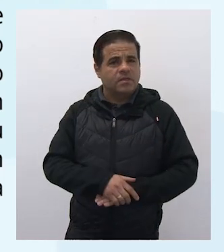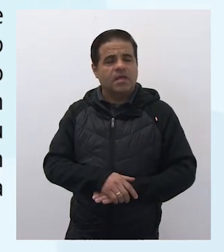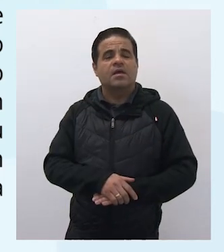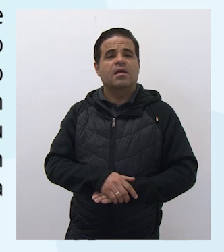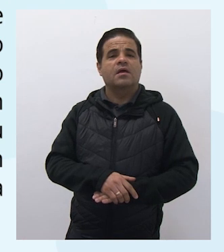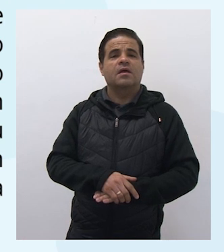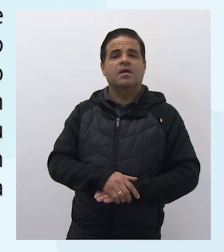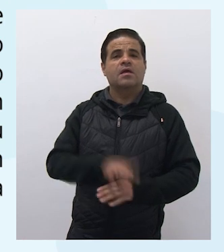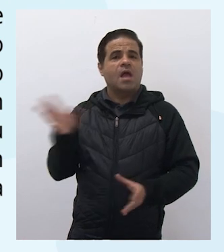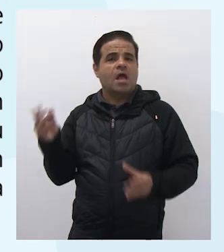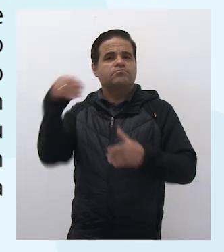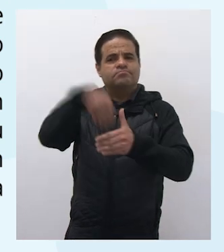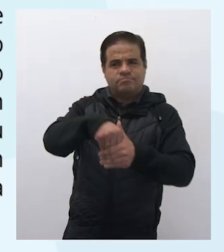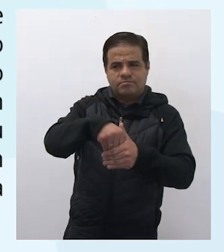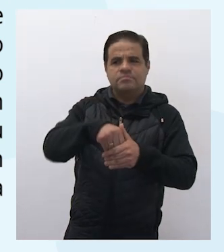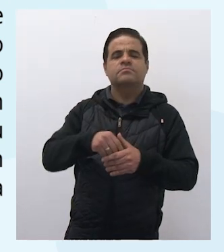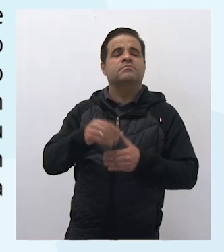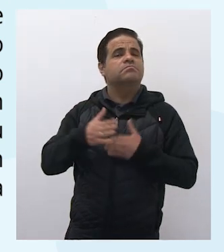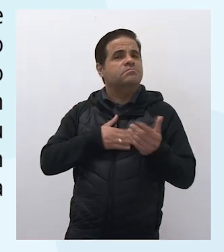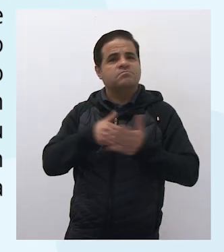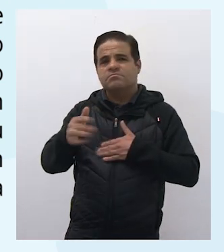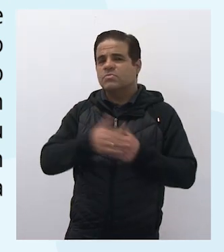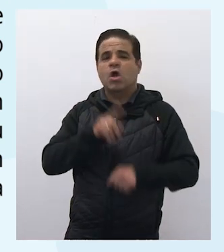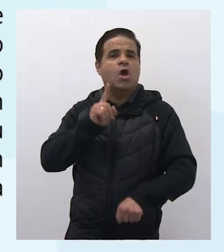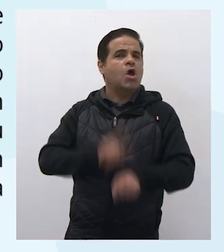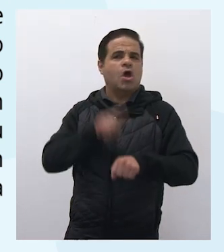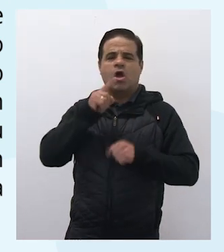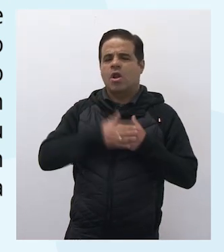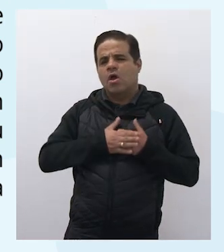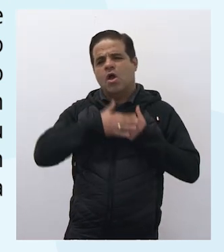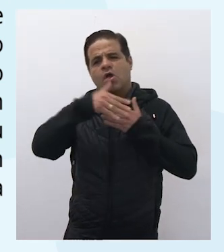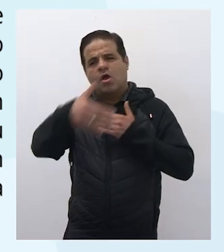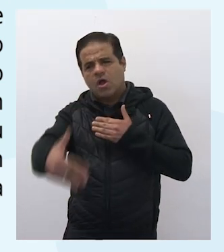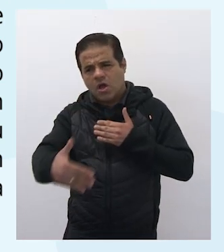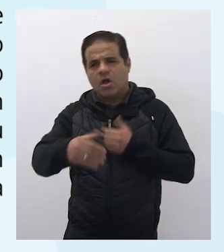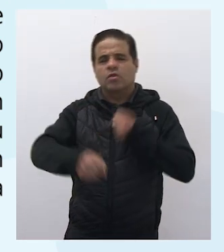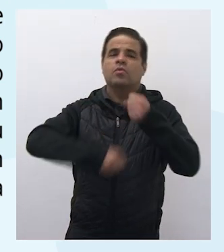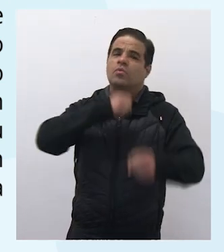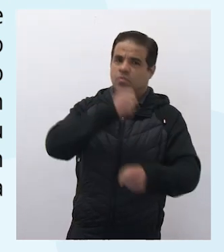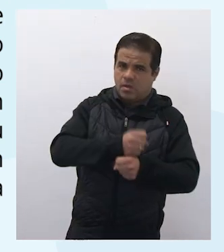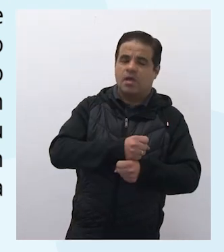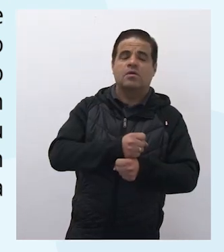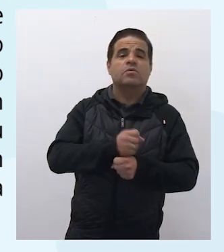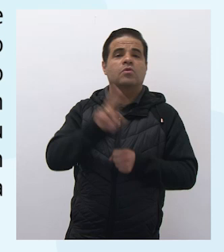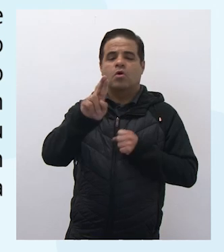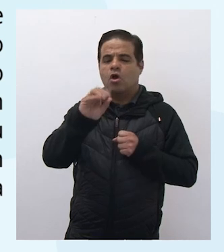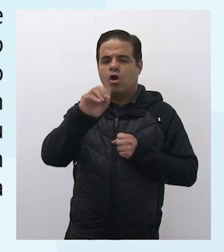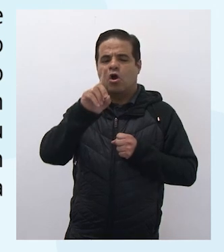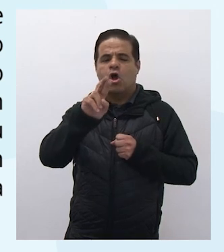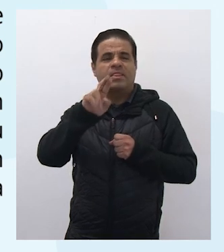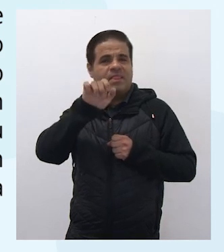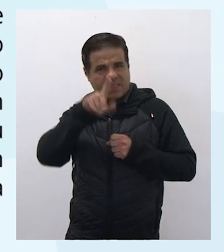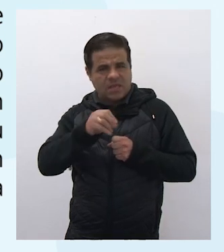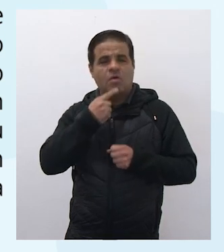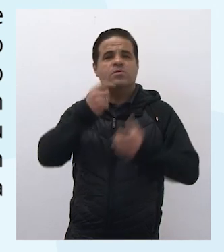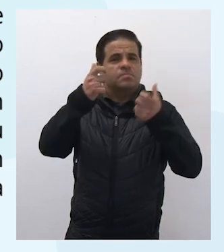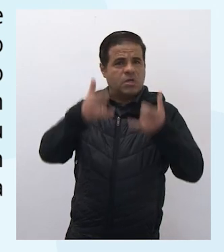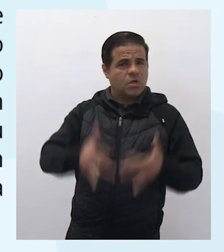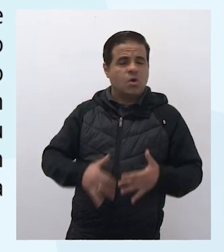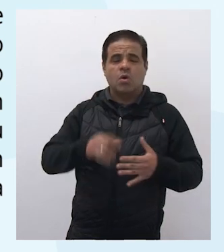elas são inseridas a qualquer momento ao longo do ano letivo. Então, como o Rodrigo falou, não é uma